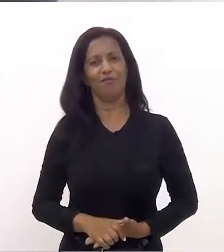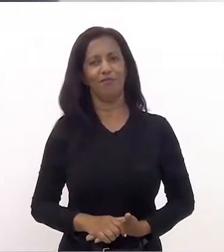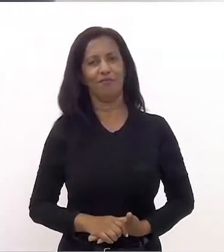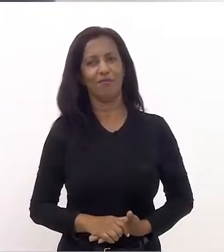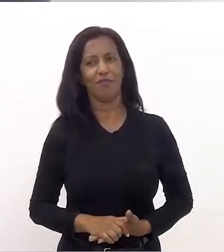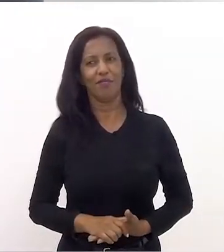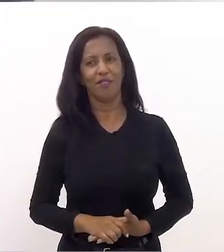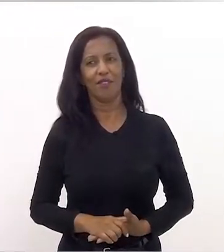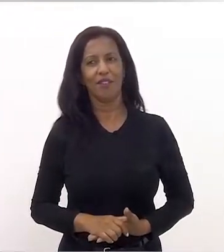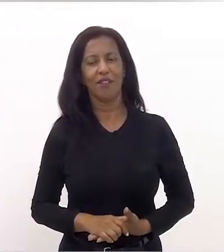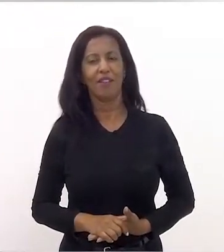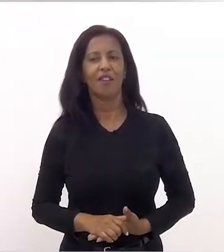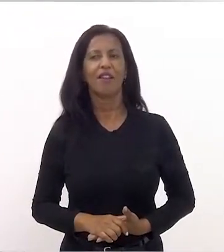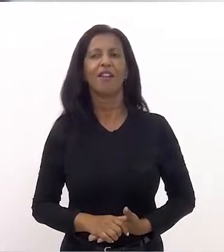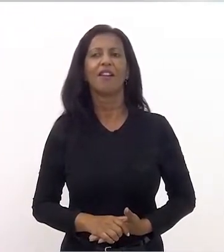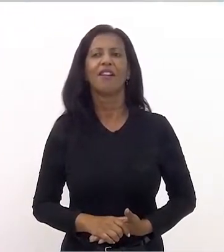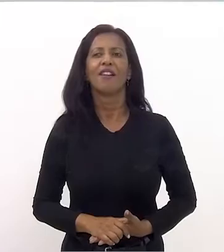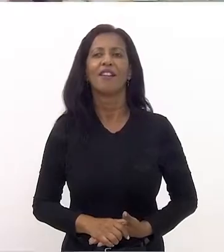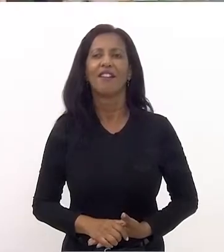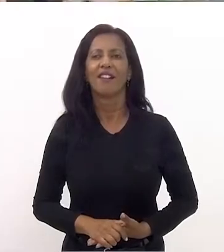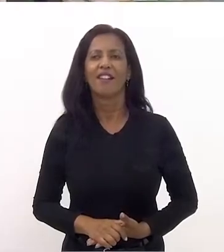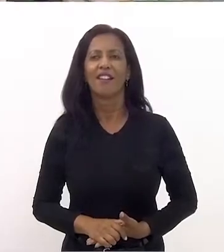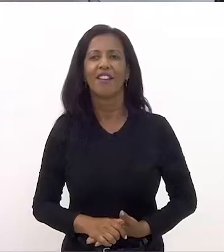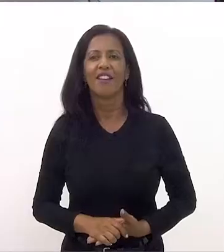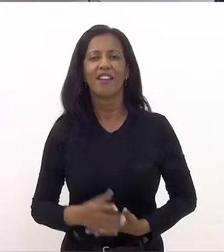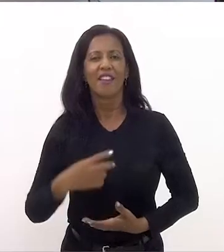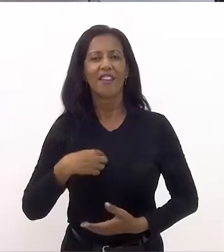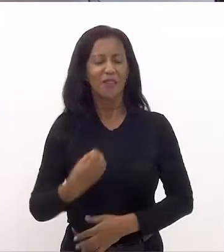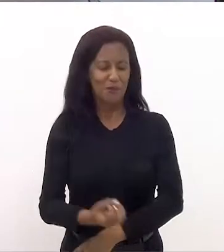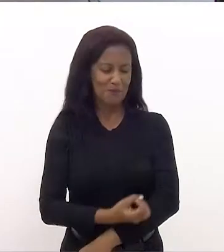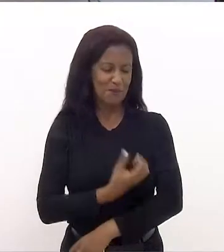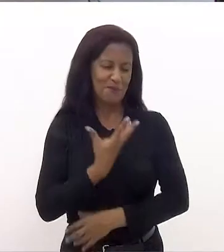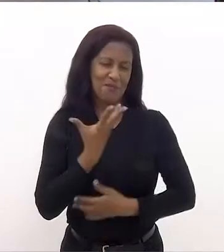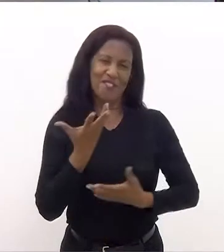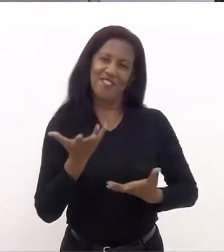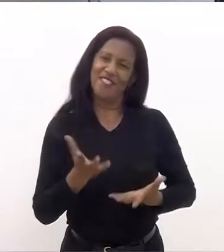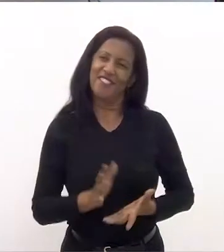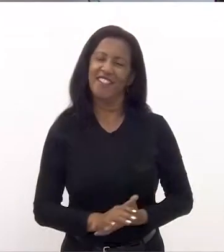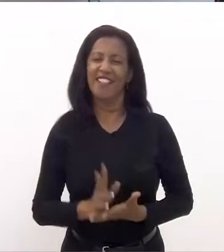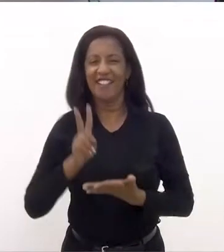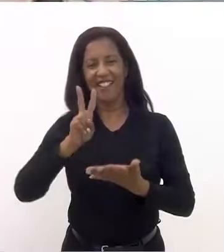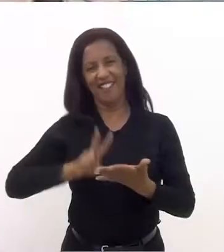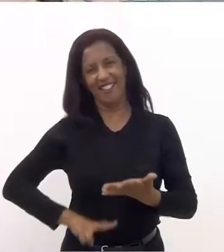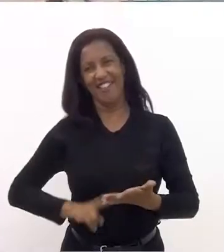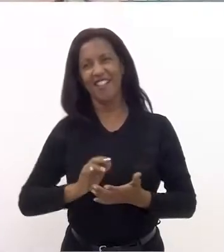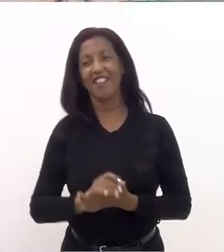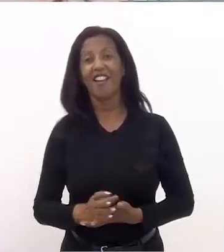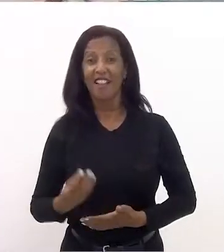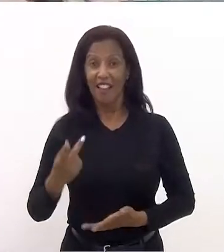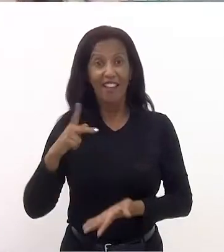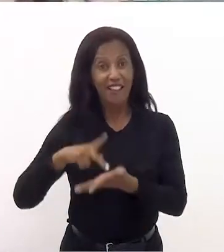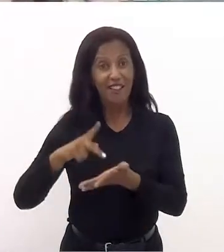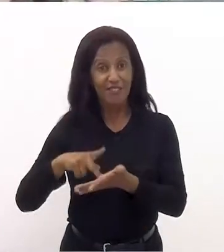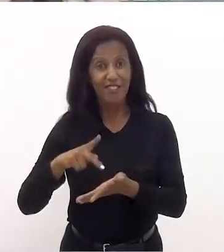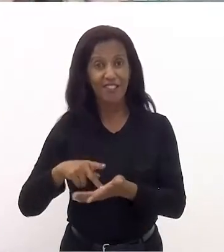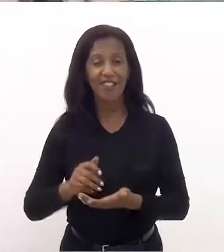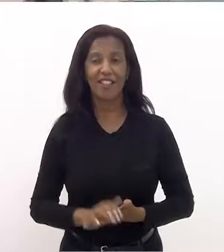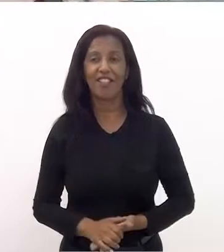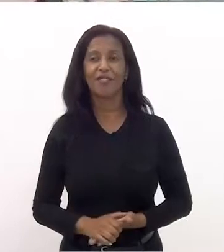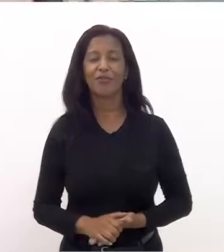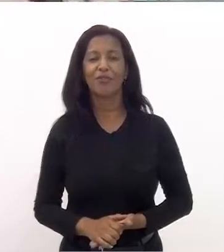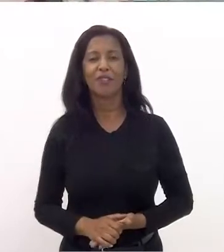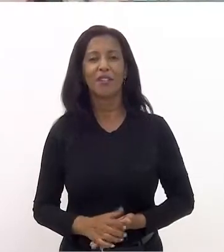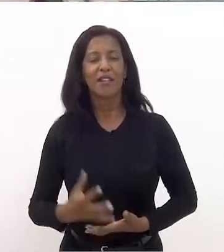vez. Fiquei emocionado quando eu me emocionei com o poema. Nossa! Na verdade, ela